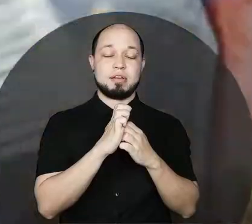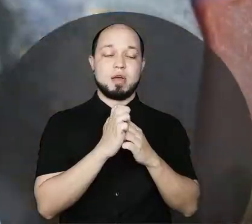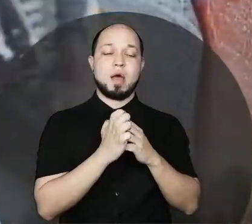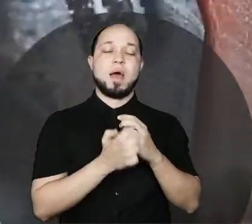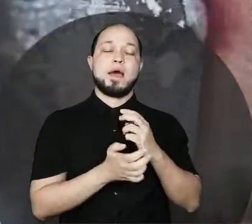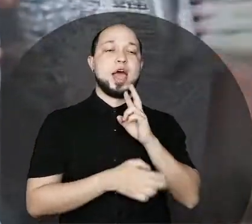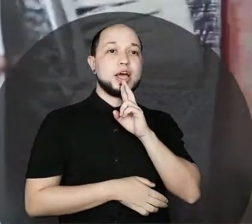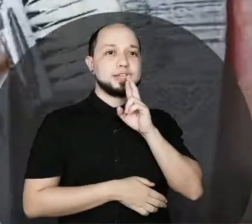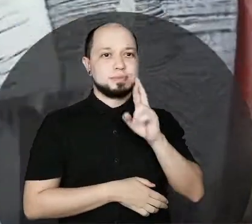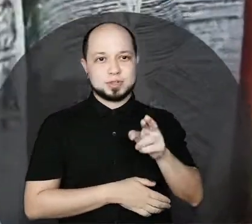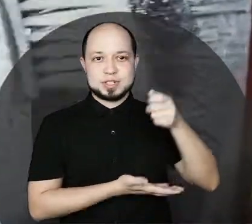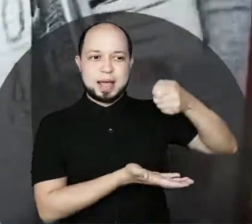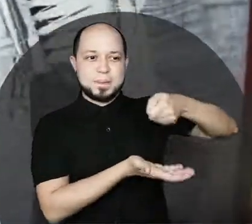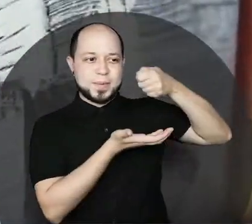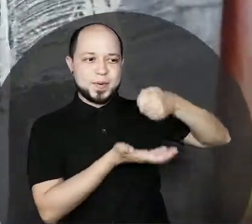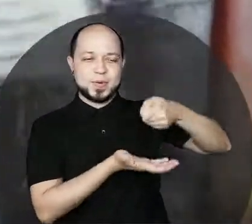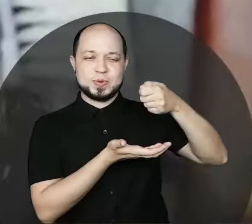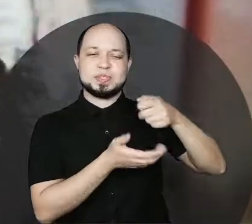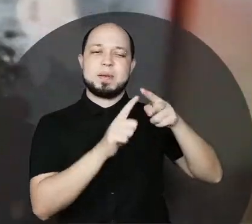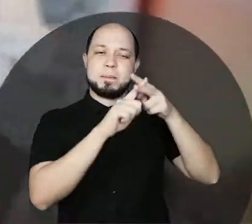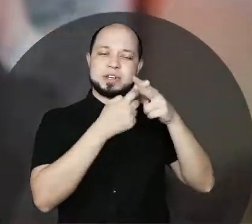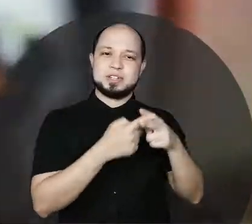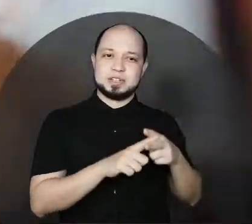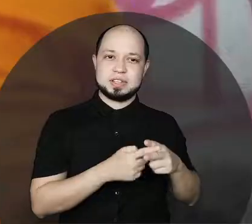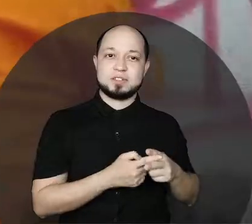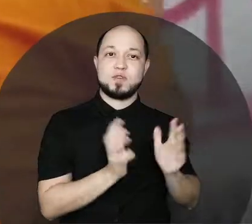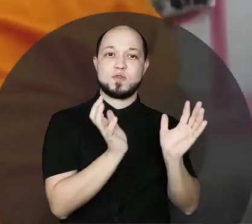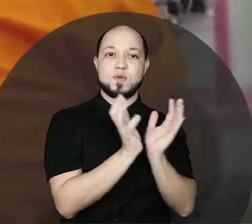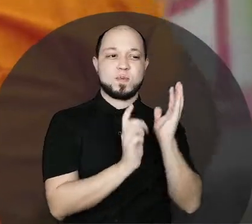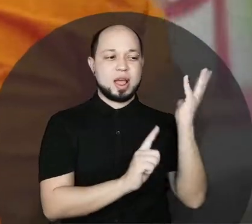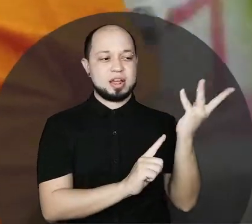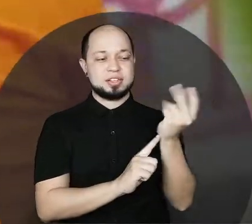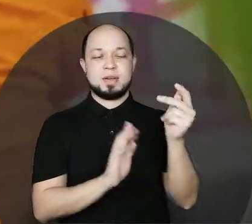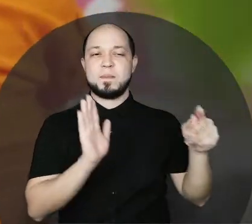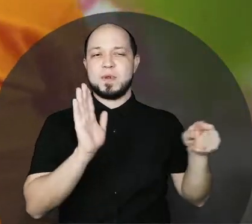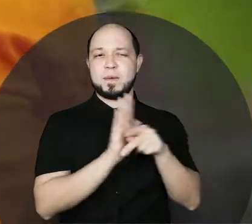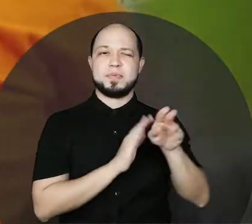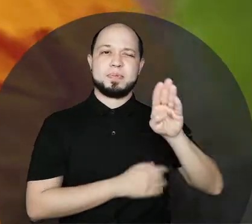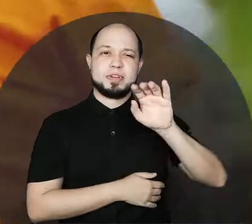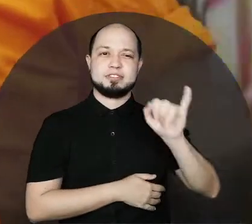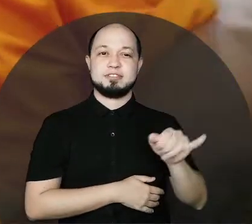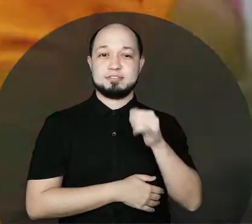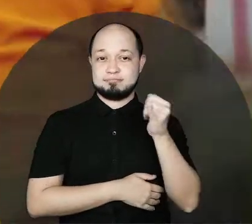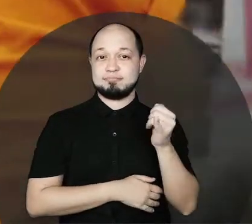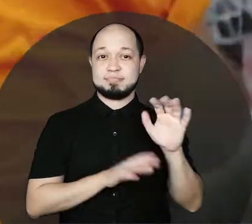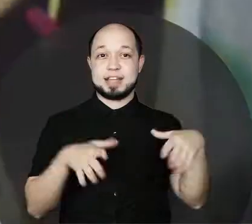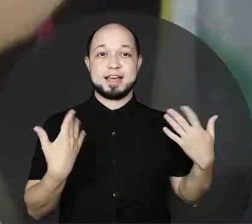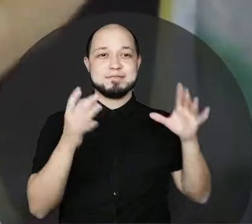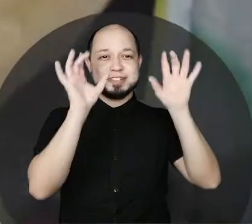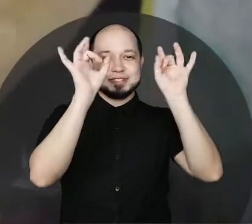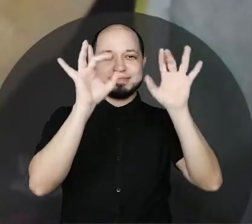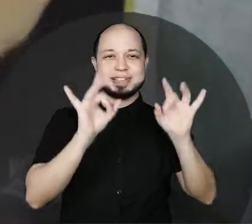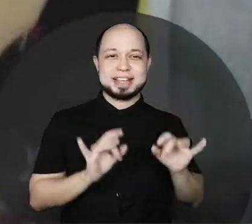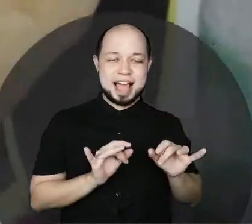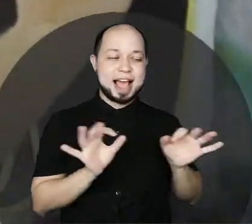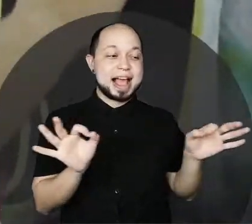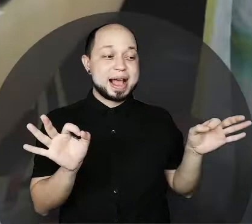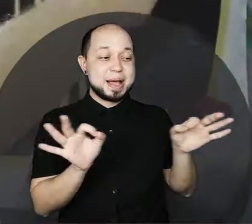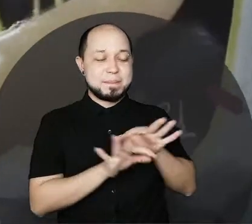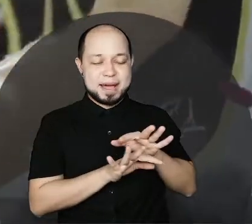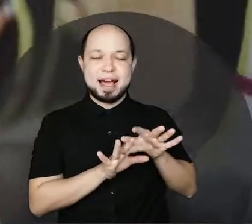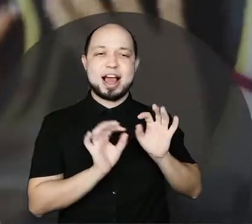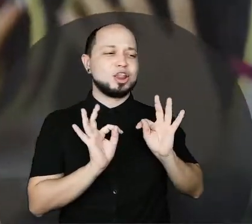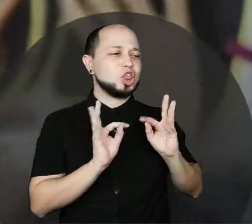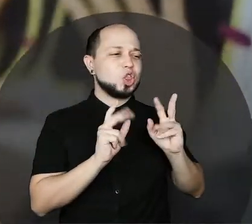como parte da contrapartida da Bolsa de Manutenção de Coletivos Artísticos do Bom Jardim, né? Então, está sendo muito especial, muito